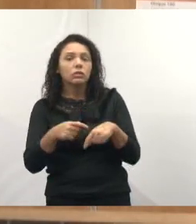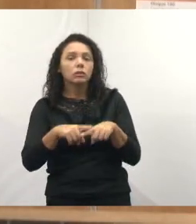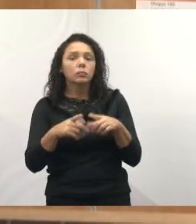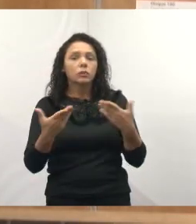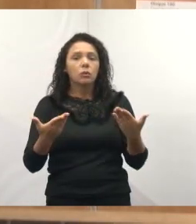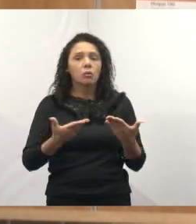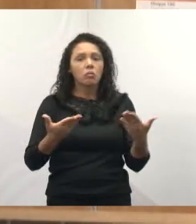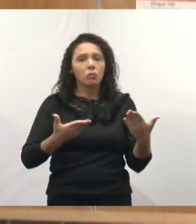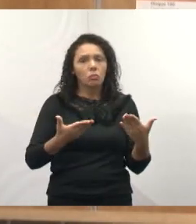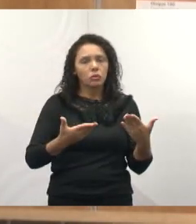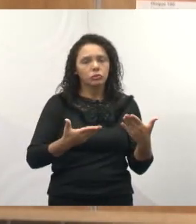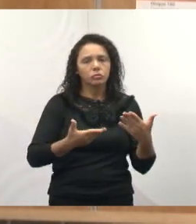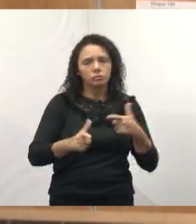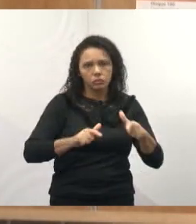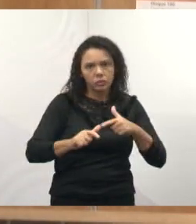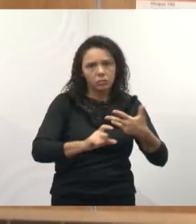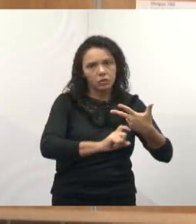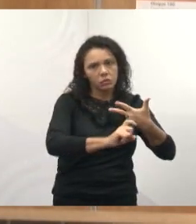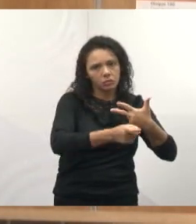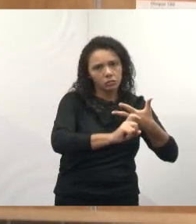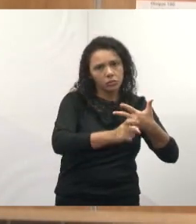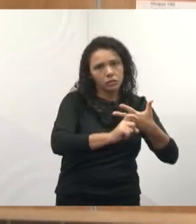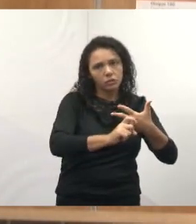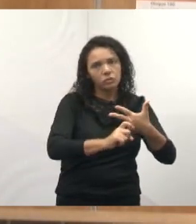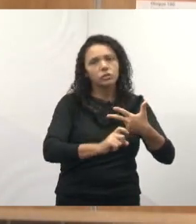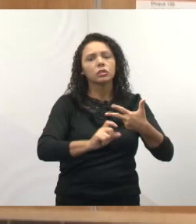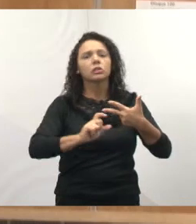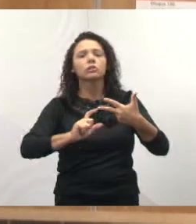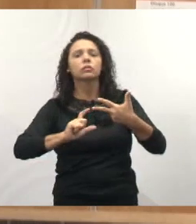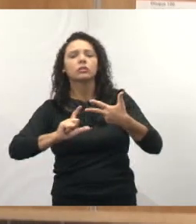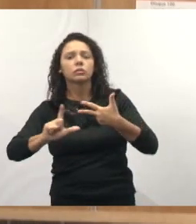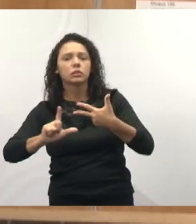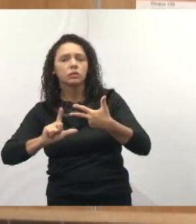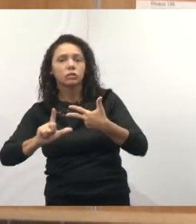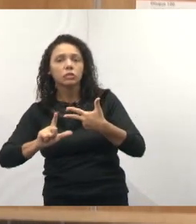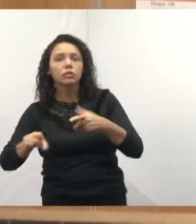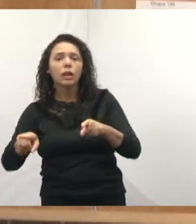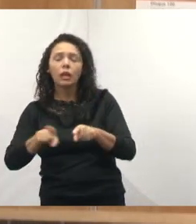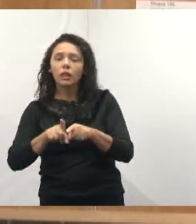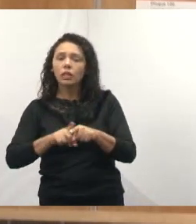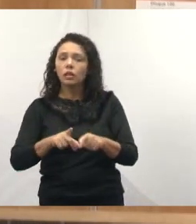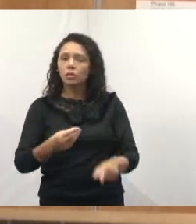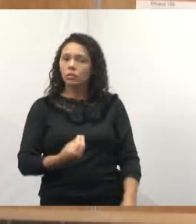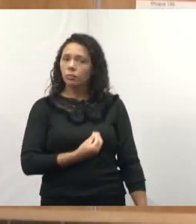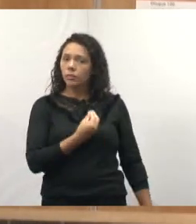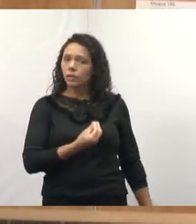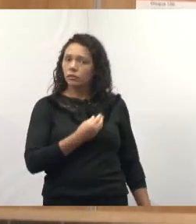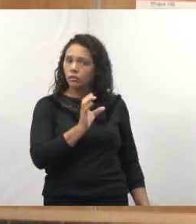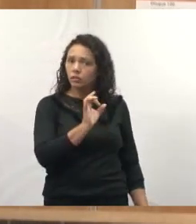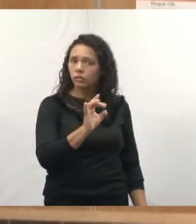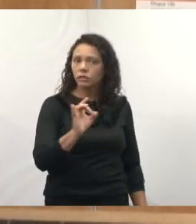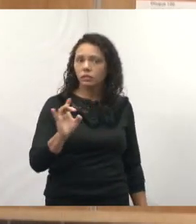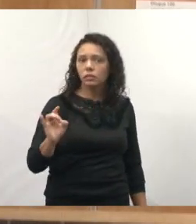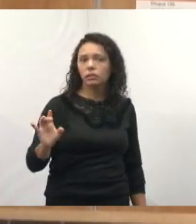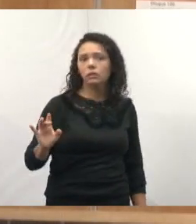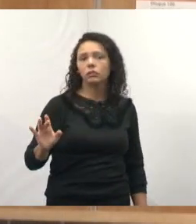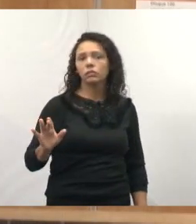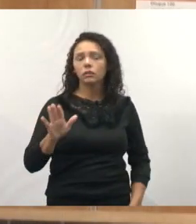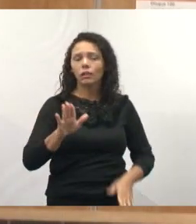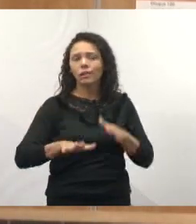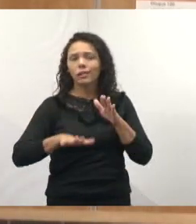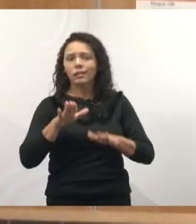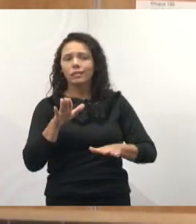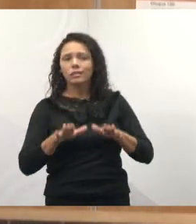no trabalho do Executivo, não só no trabalho do Legislativo, mas também na vida pessoal de cada um, muitas das vezes